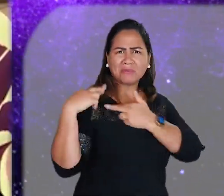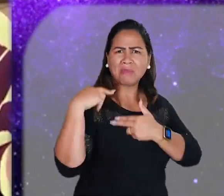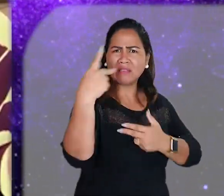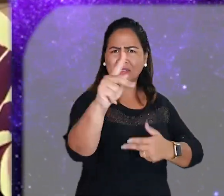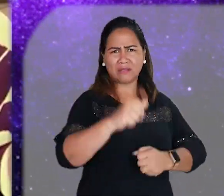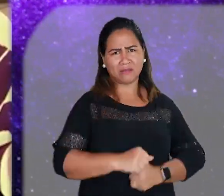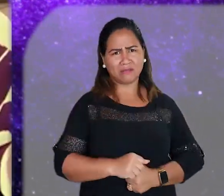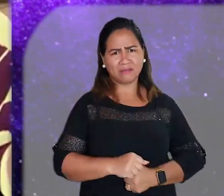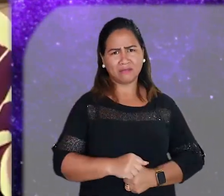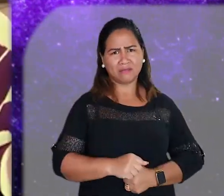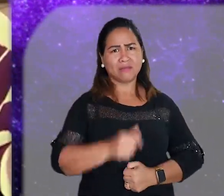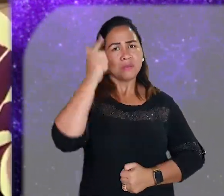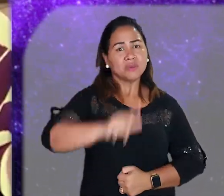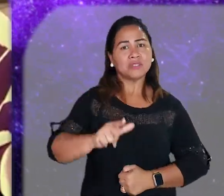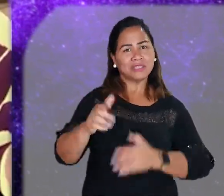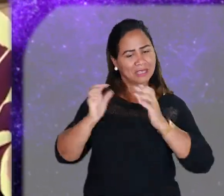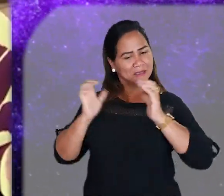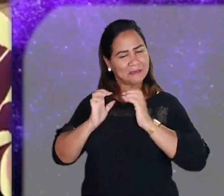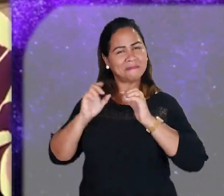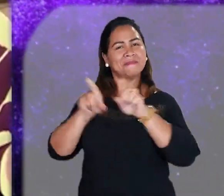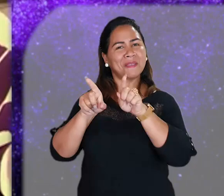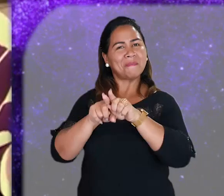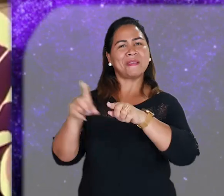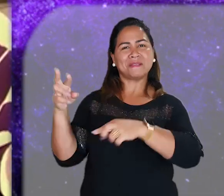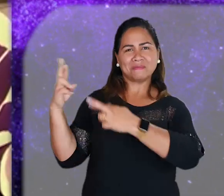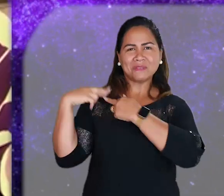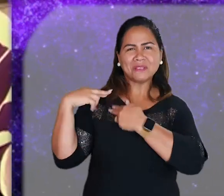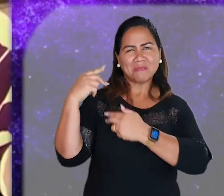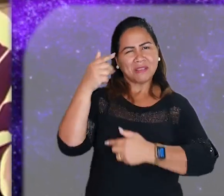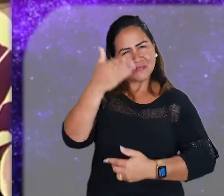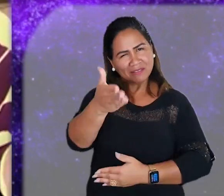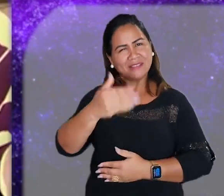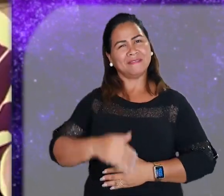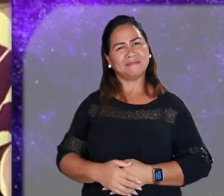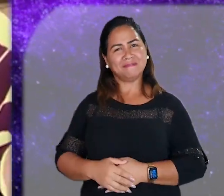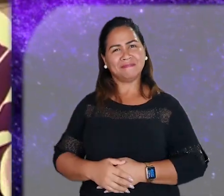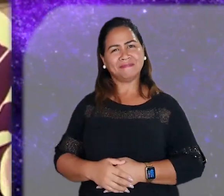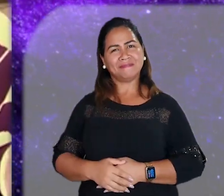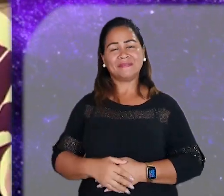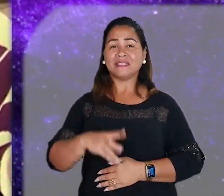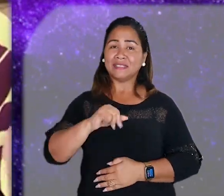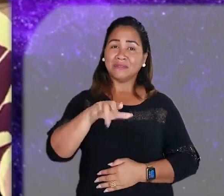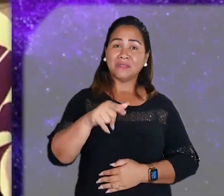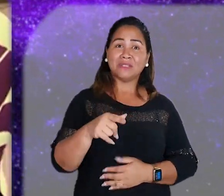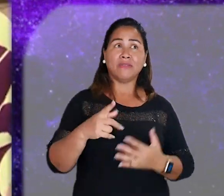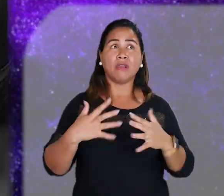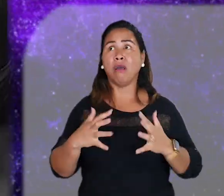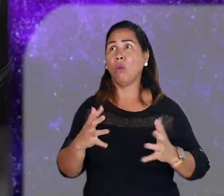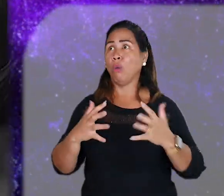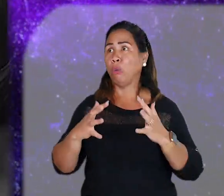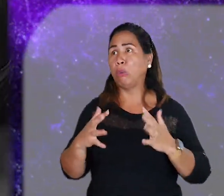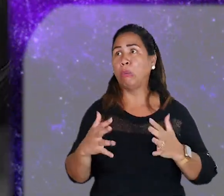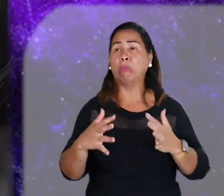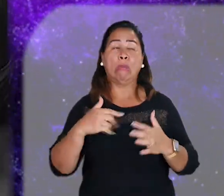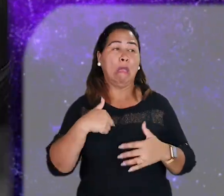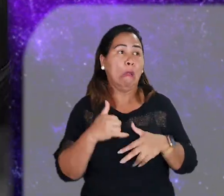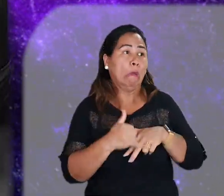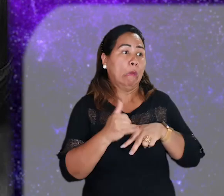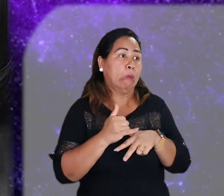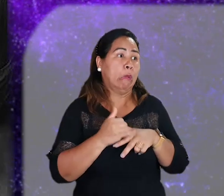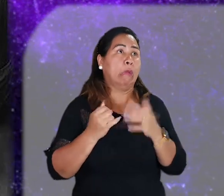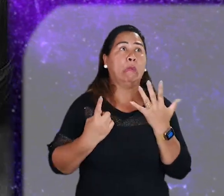seis meses para o outro 9 meses para o outro pelo menos um ano você vibrando todos os dias